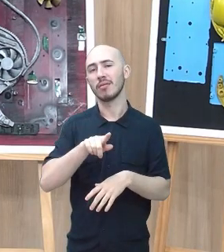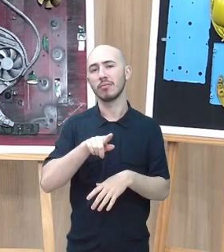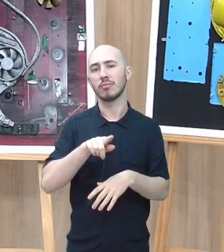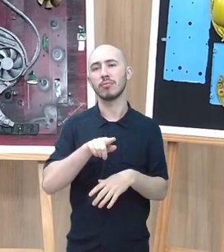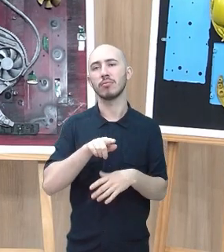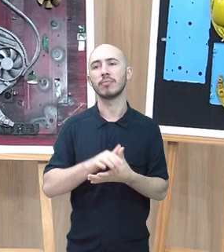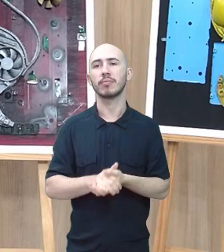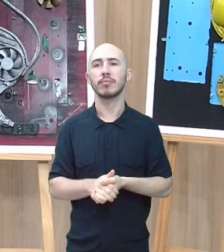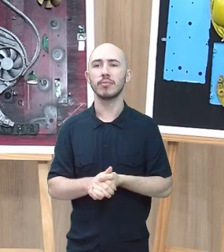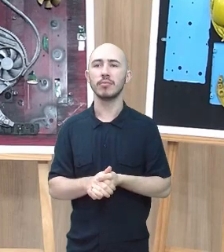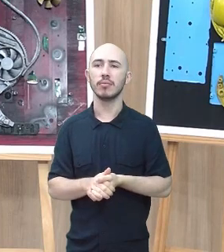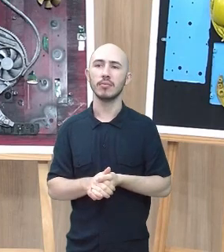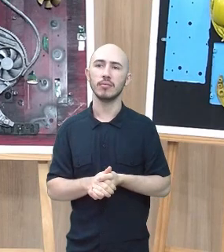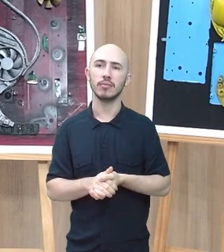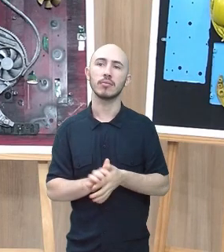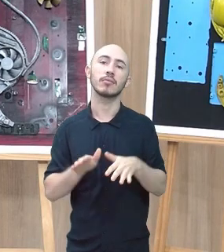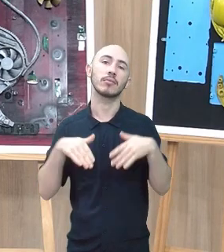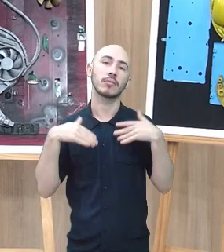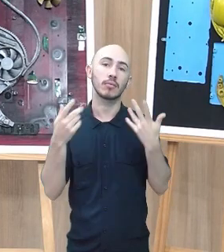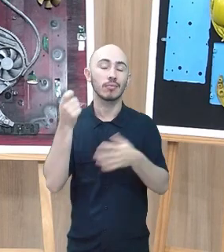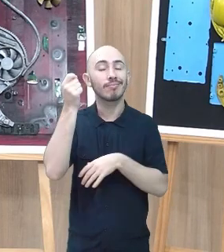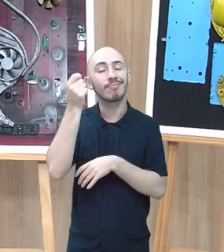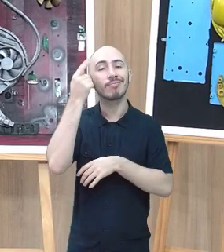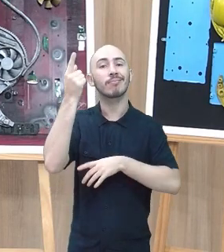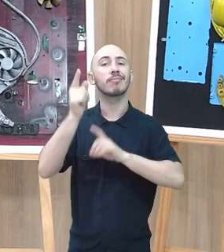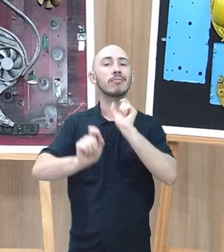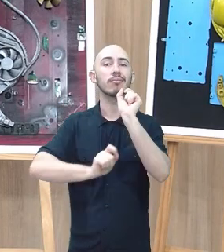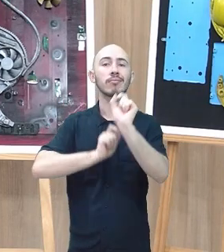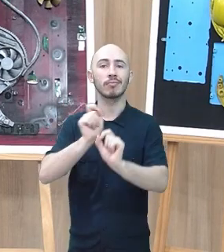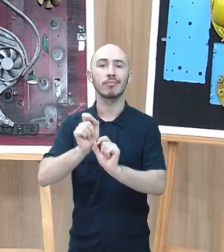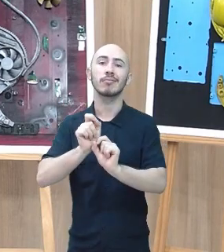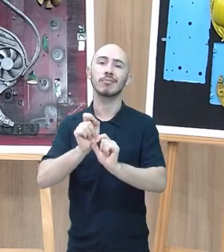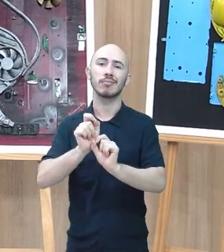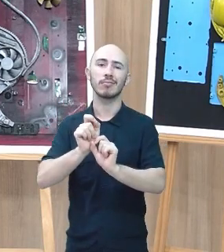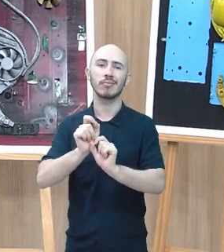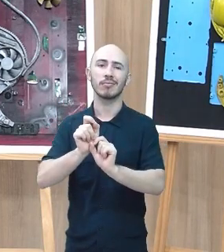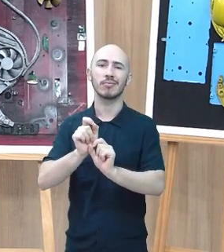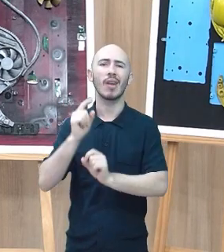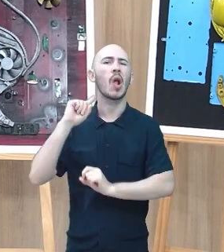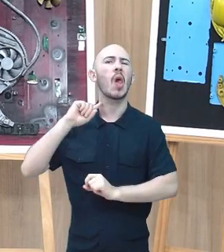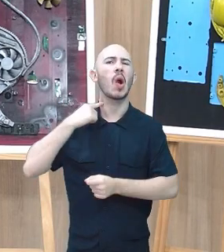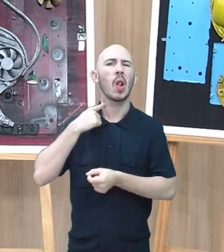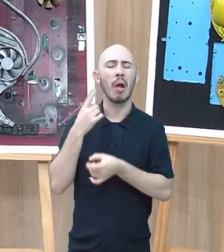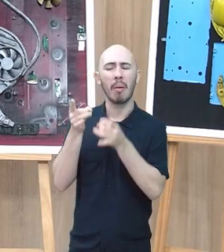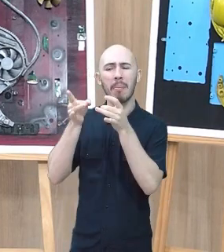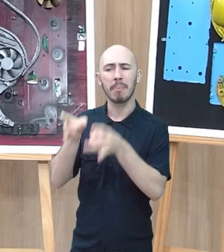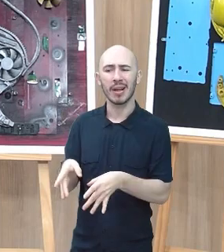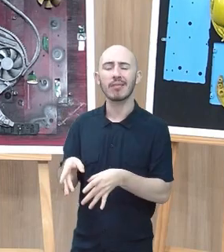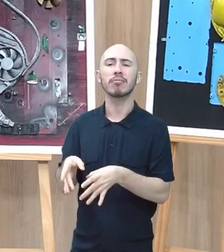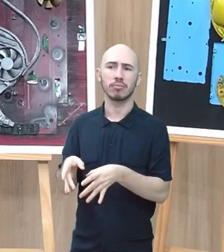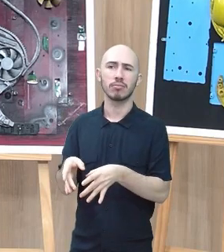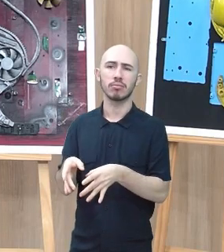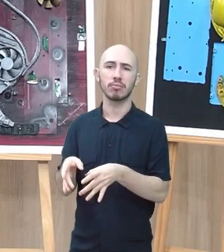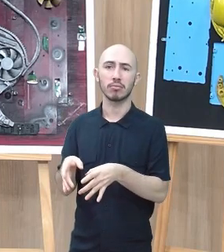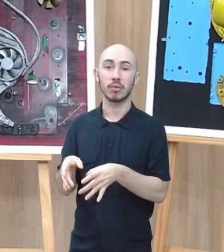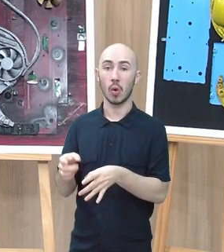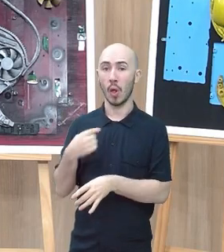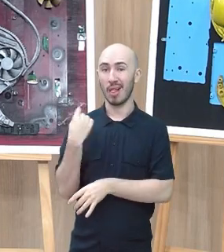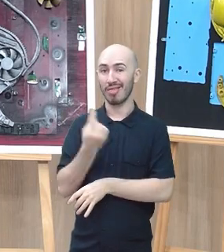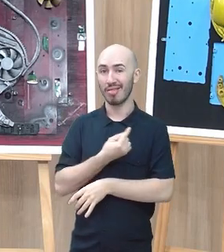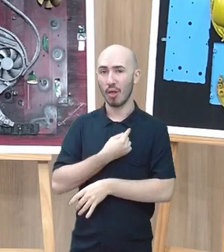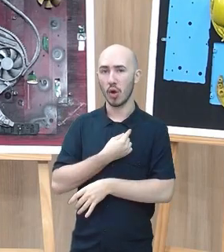tecnológicos. A ideia é que o resíduo ele seja descartado e que não tenhamos mais contato com ele. Quando ele